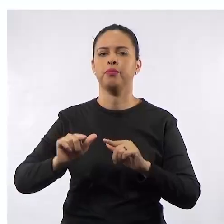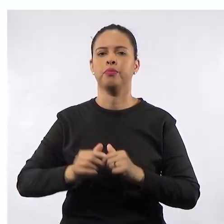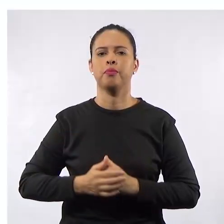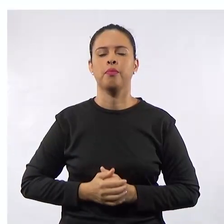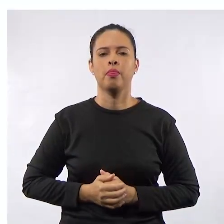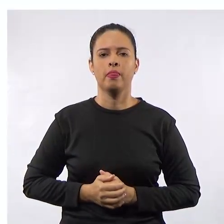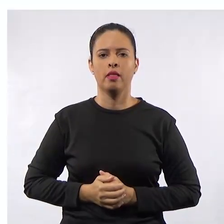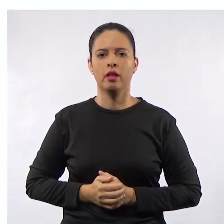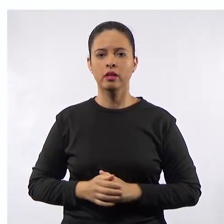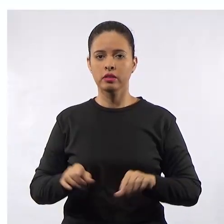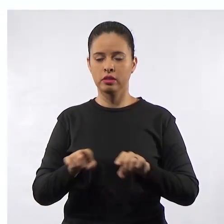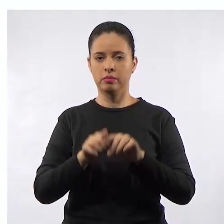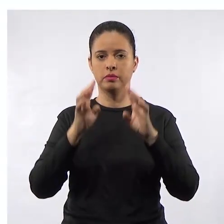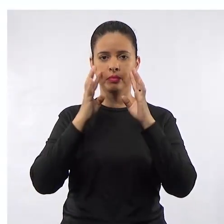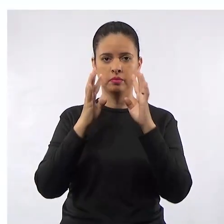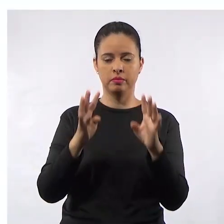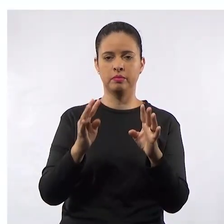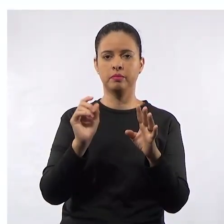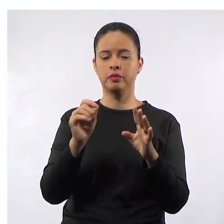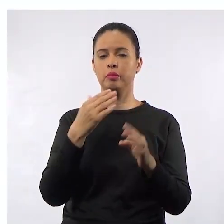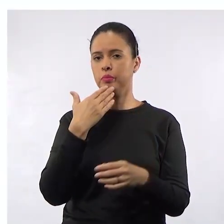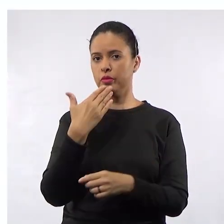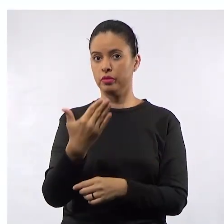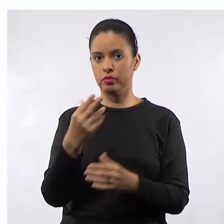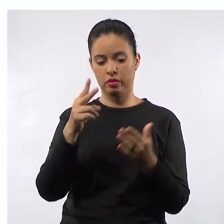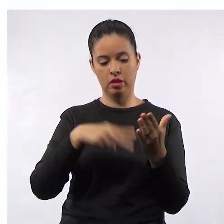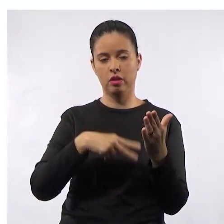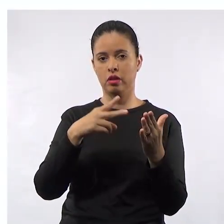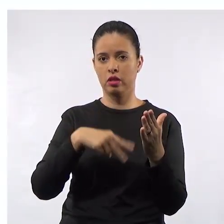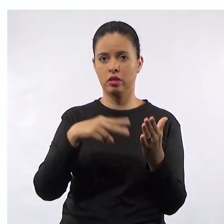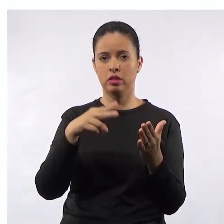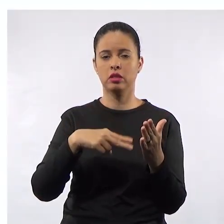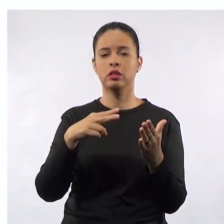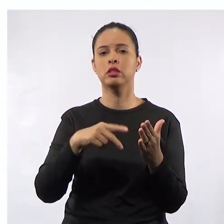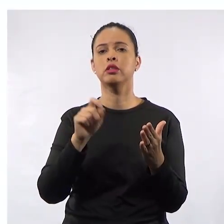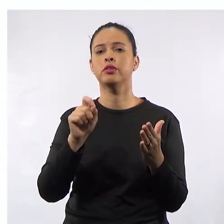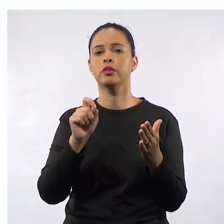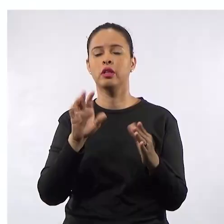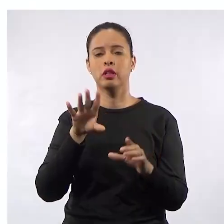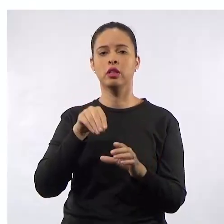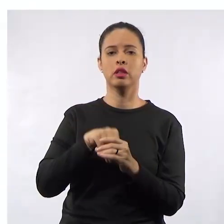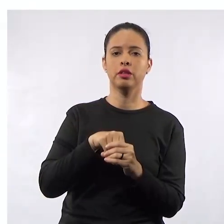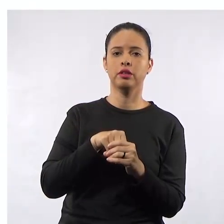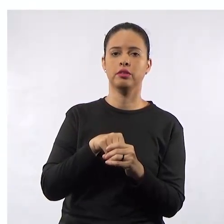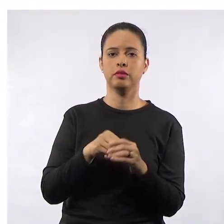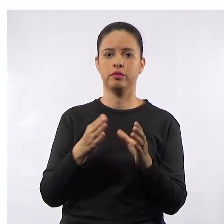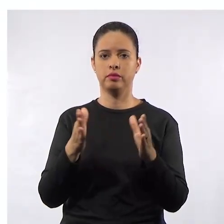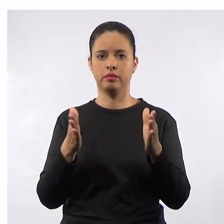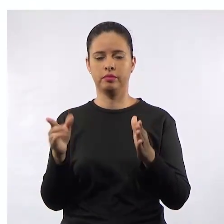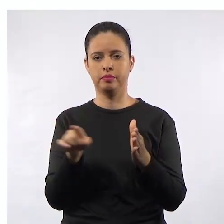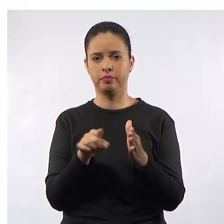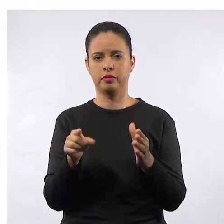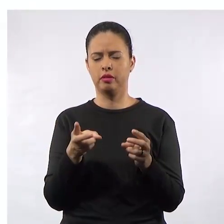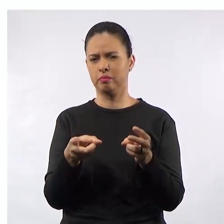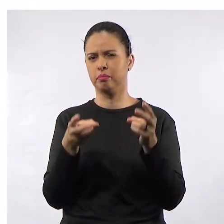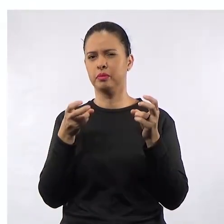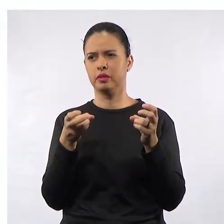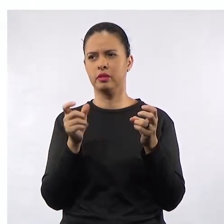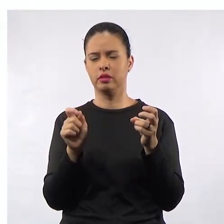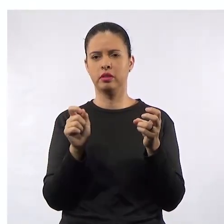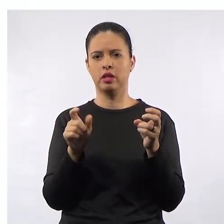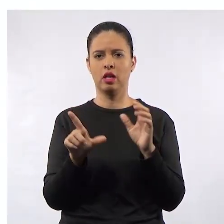não é isso e eu quero te chamar atenção pedi para você dar uma lida aí aqui dentro desse momento eu quero que você